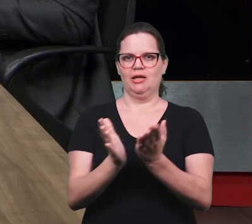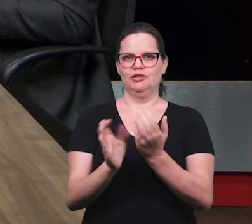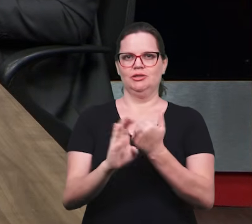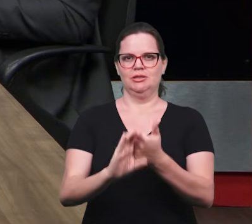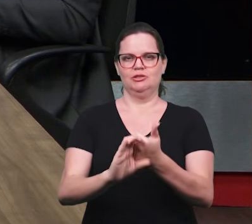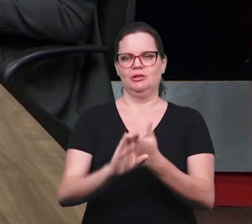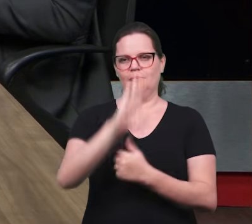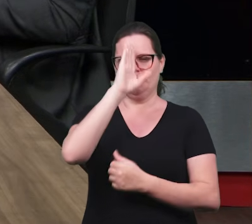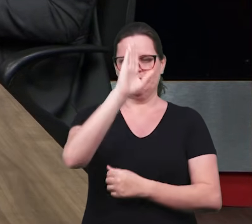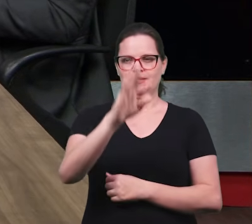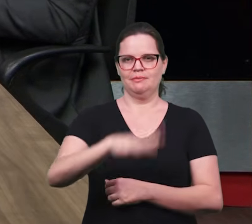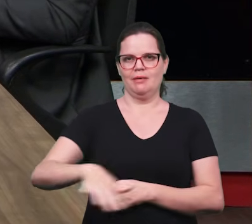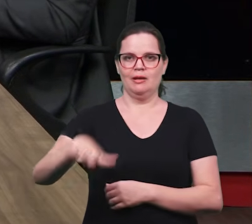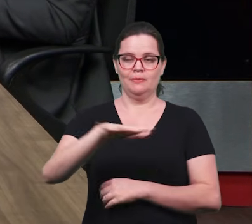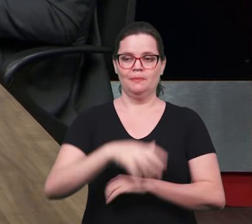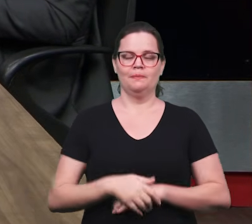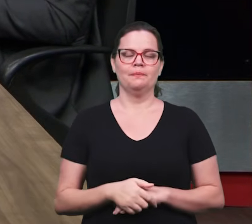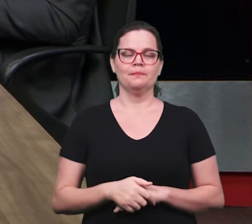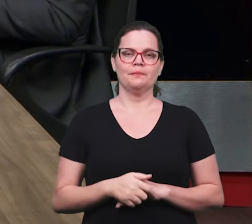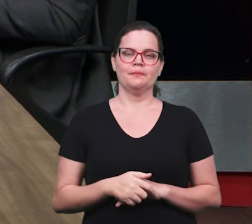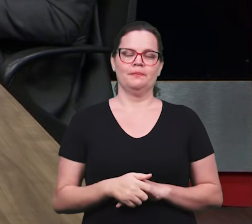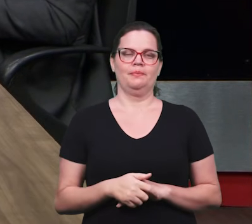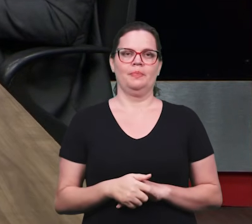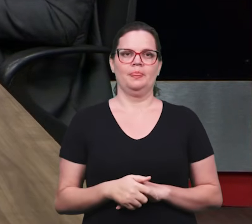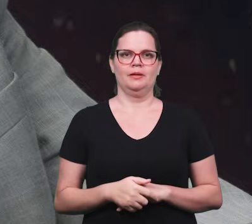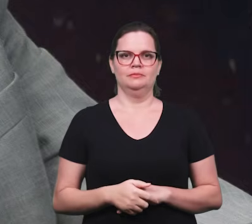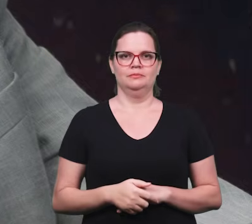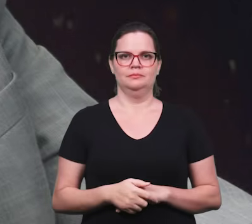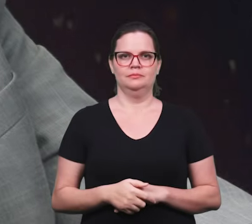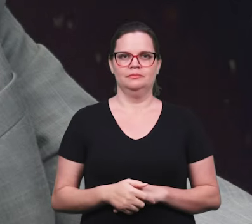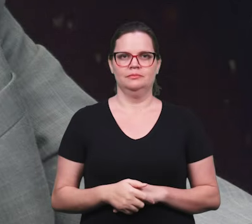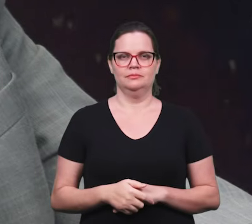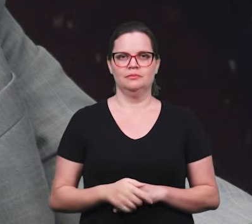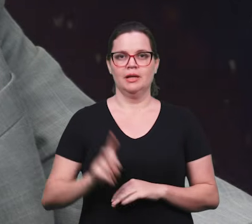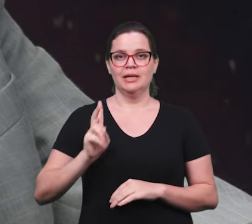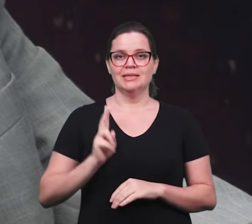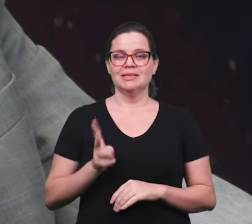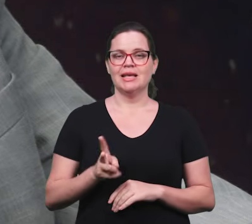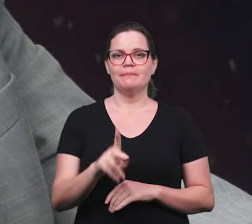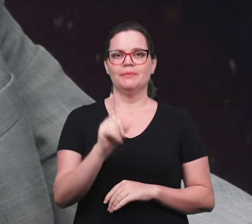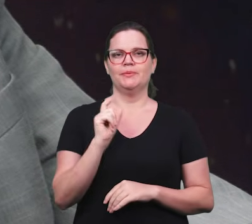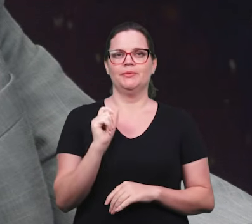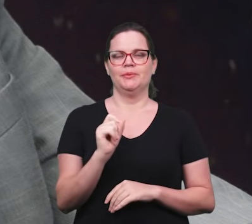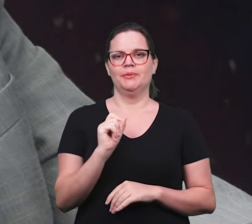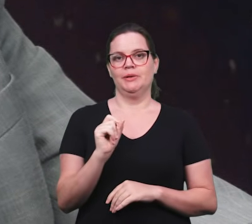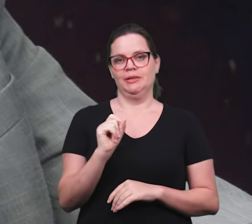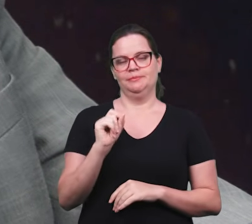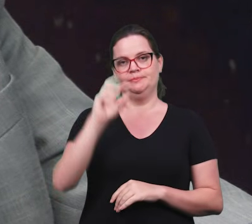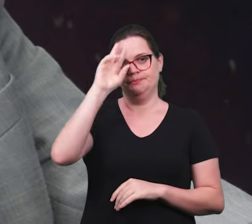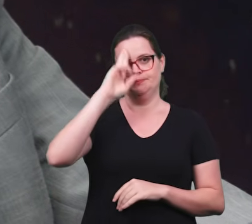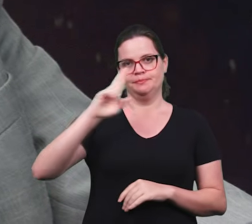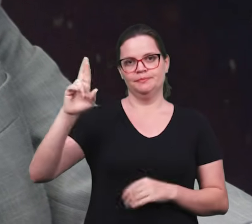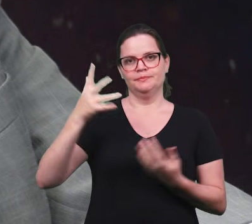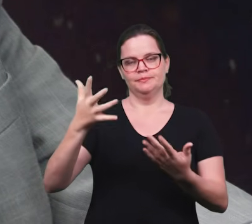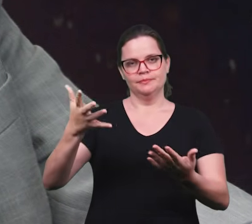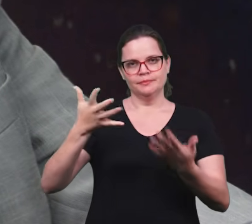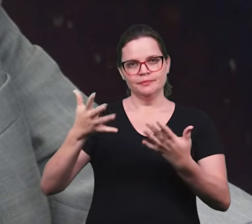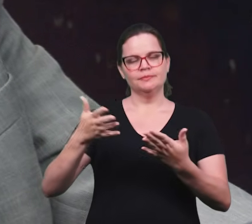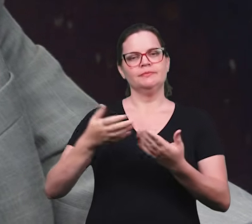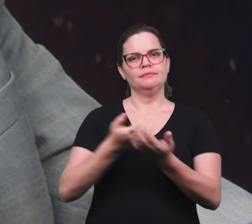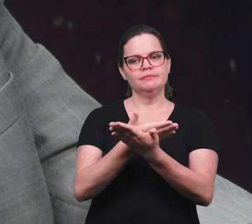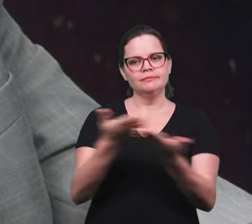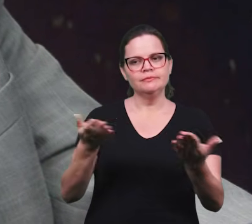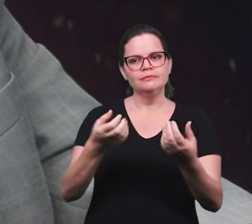uma religião do império, você vai ver que houve sempre a preocupação do Senhor em estabelecer essa fé